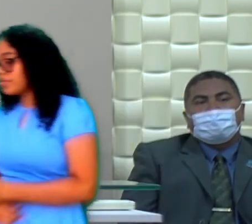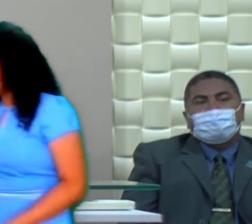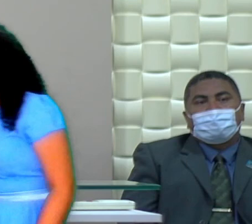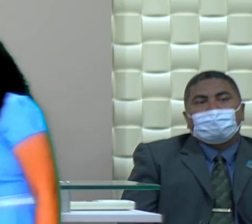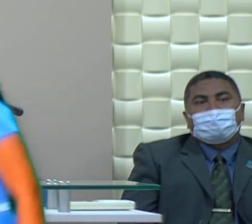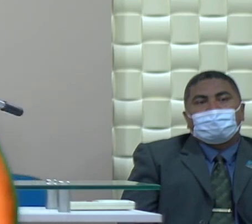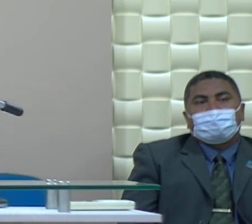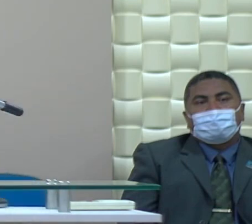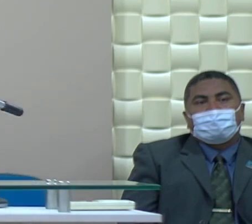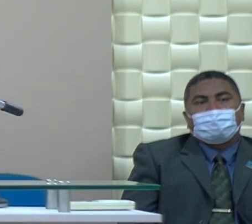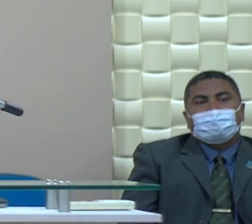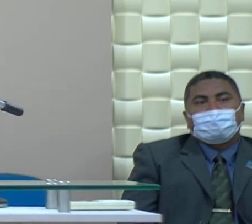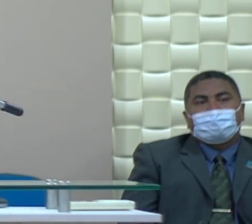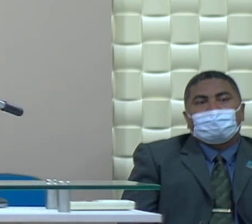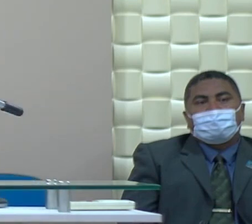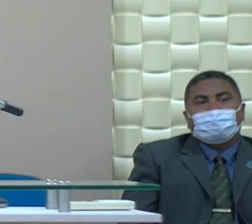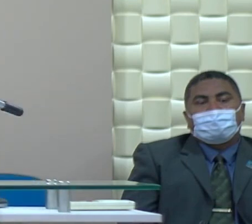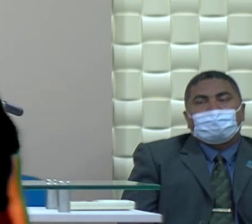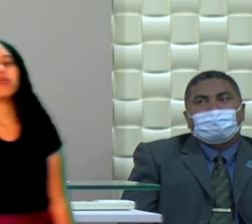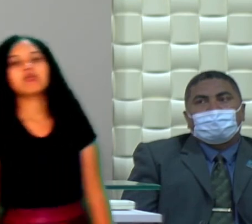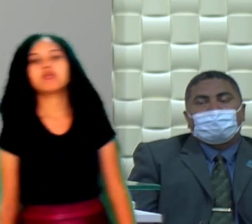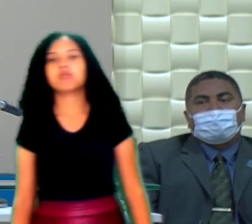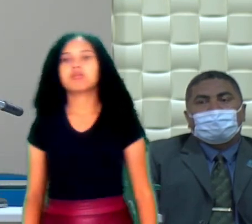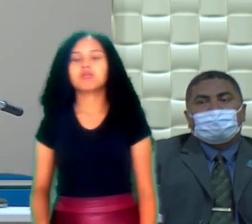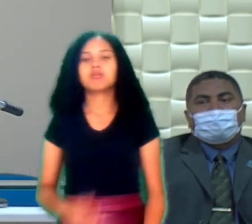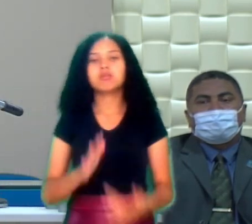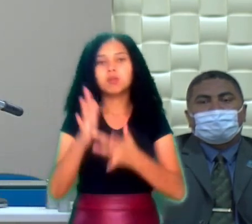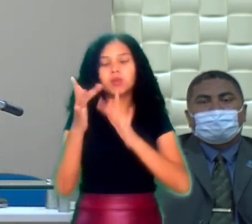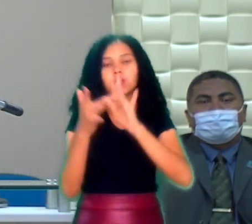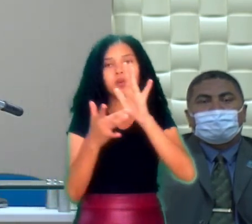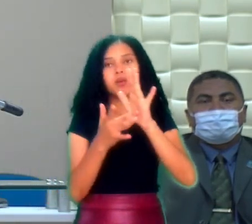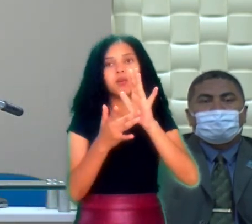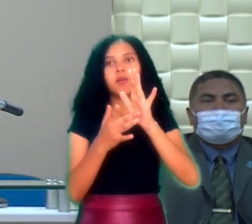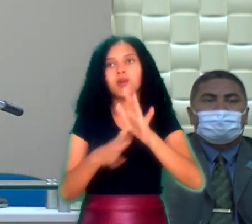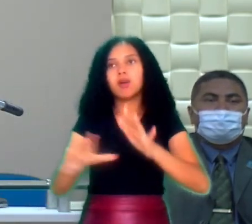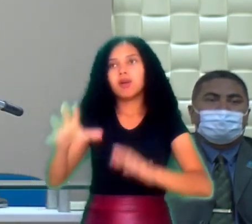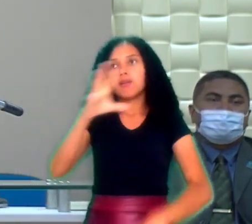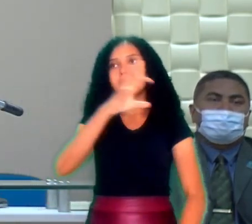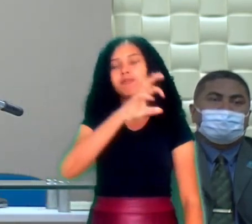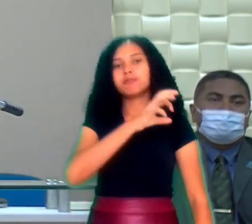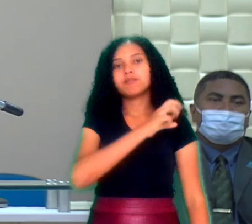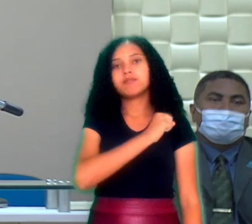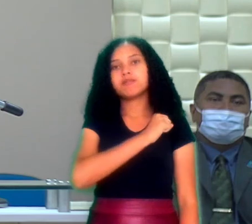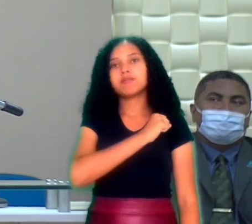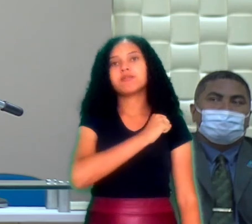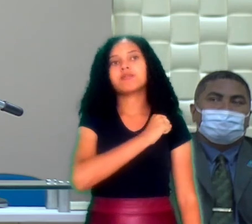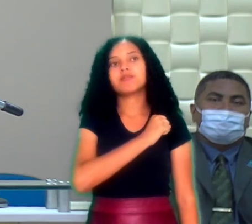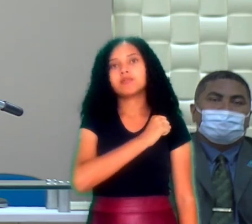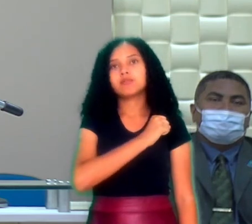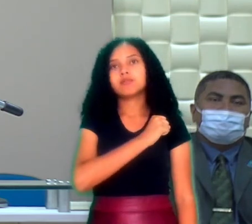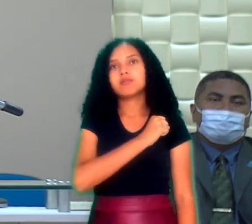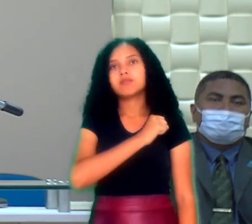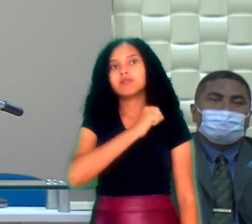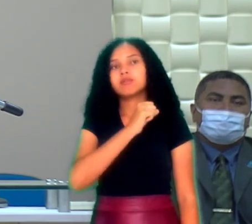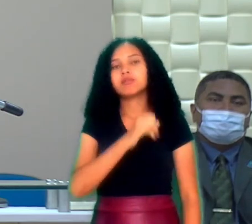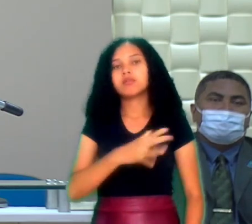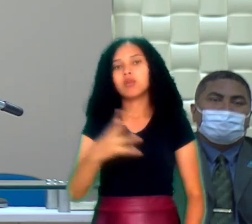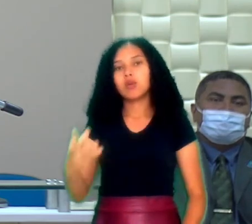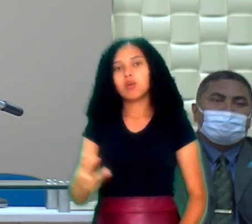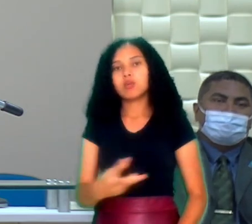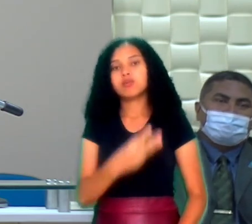ele se aborreceu e o Senhor disse: é justo isso, Jonas? Esse teu aborrecimento é justo? Ele disse: é justo,